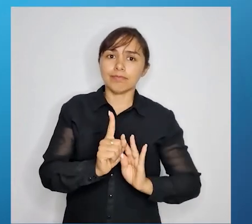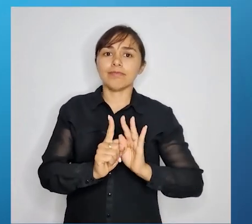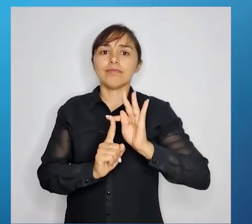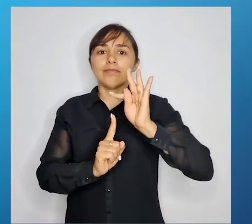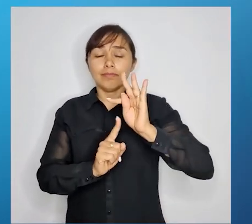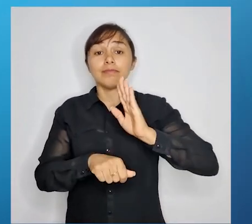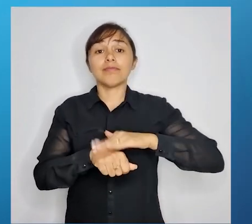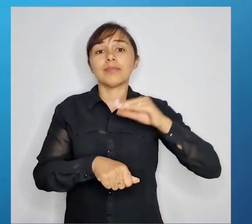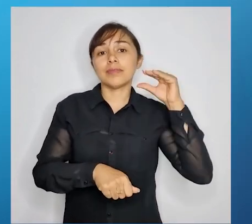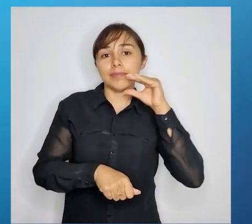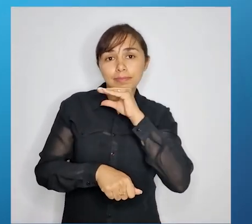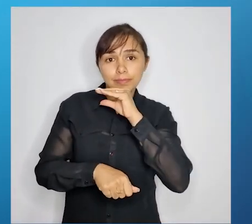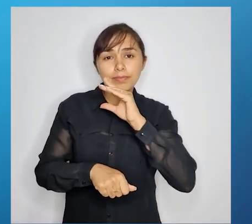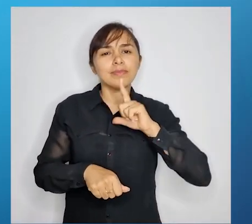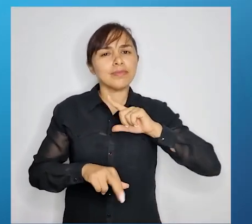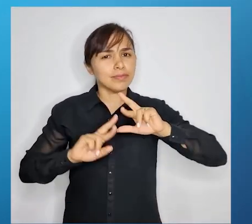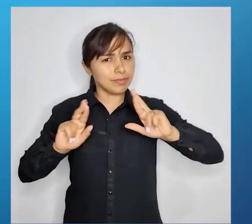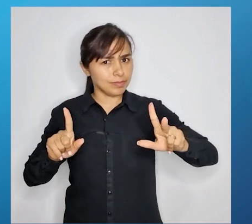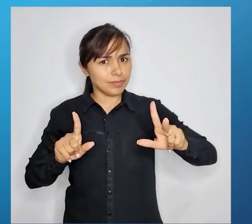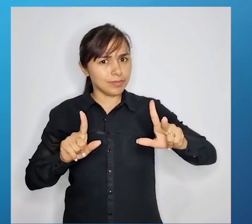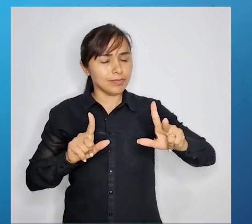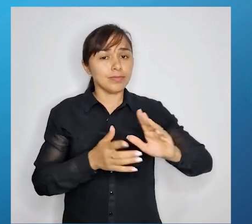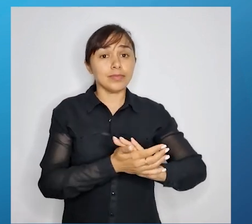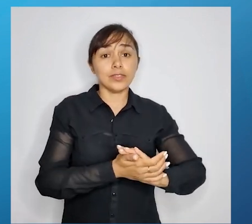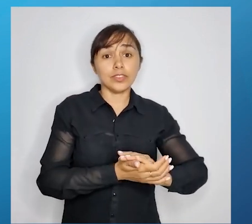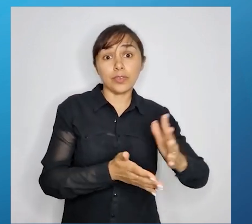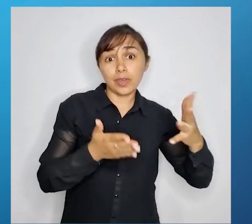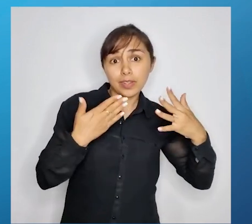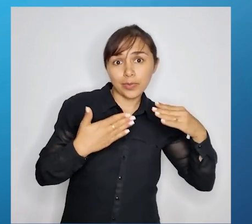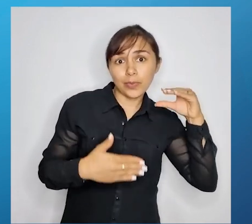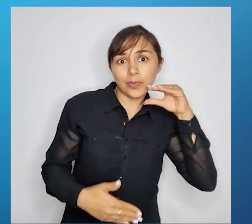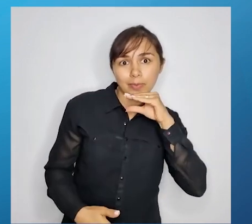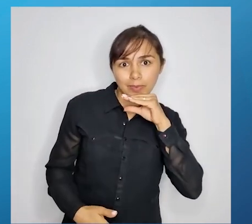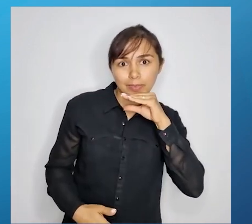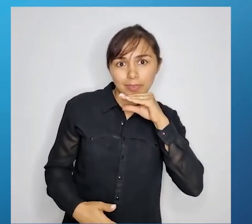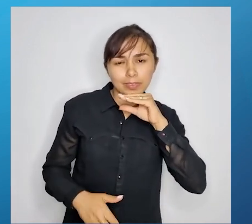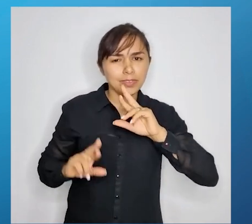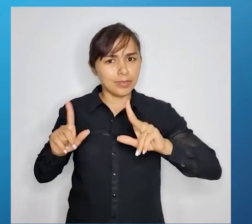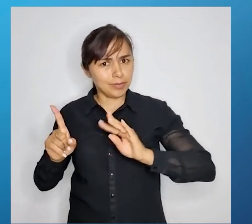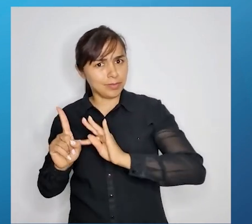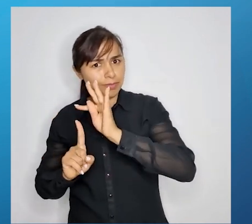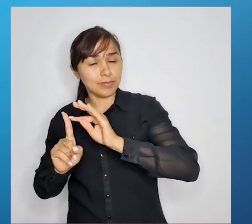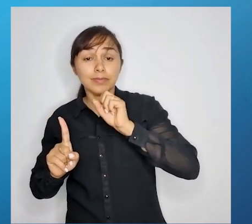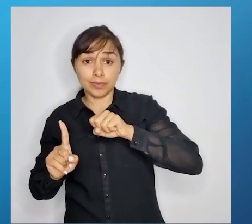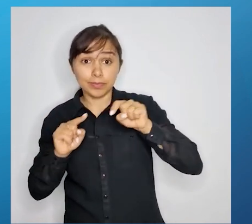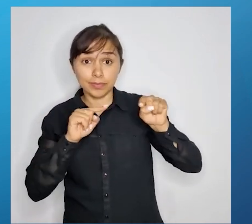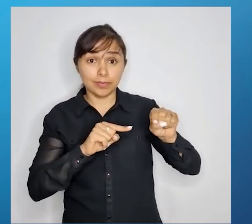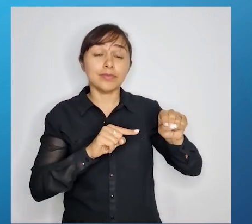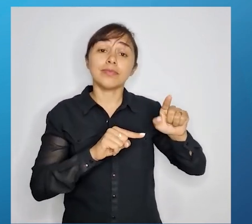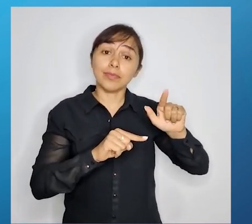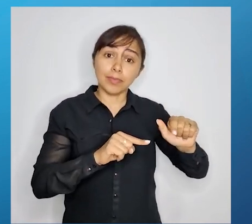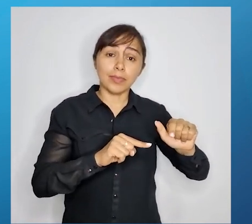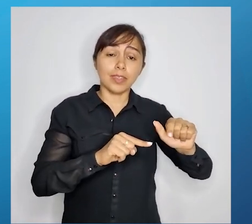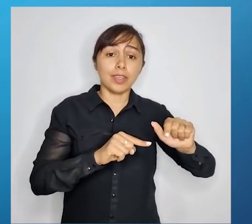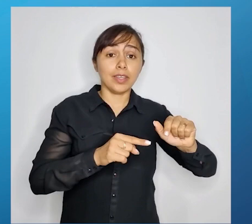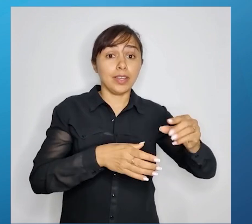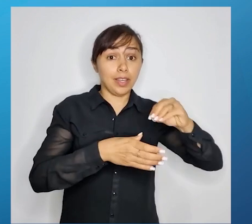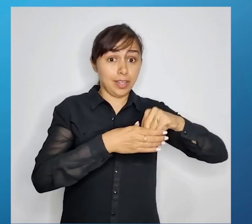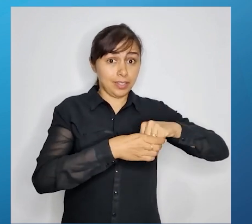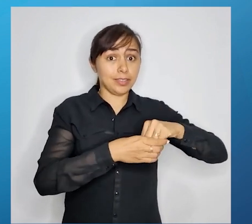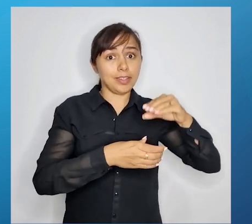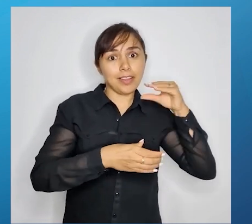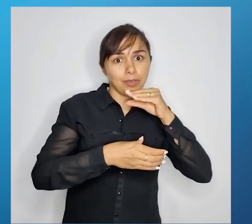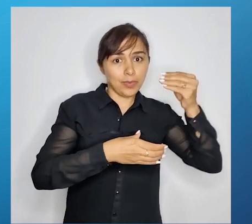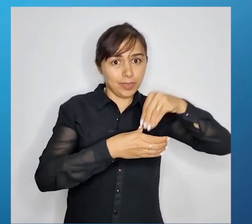diferença entre calor e temperatura? Sim, o calor, energia térmica passada de um corpo para outro. Já a temperatura é